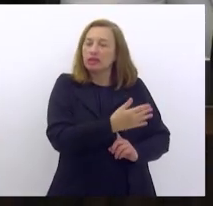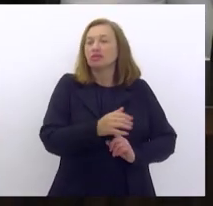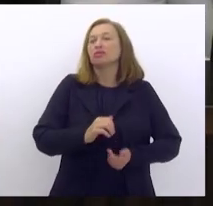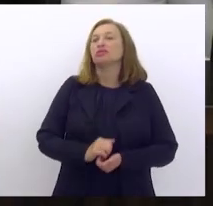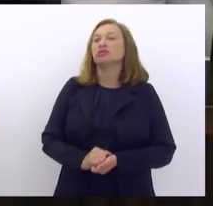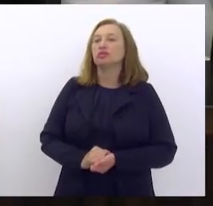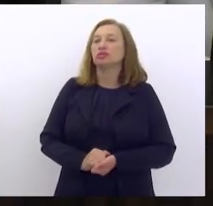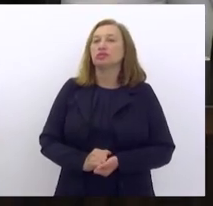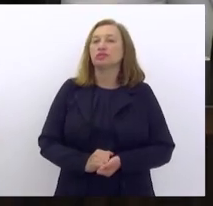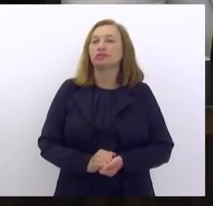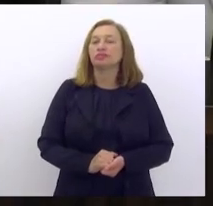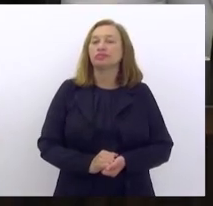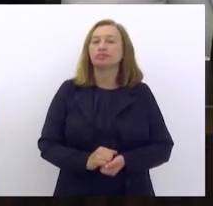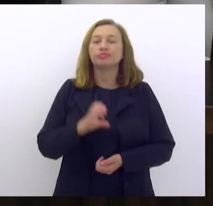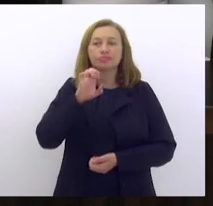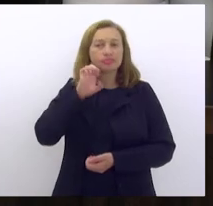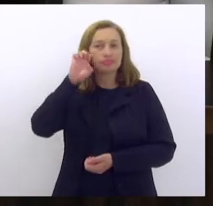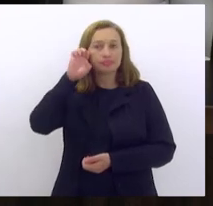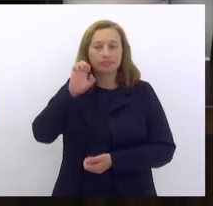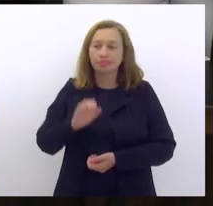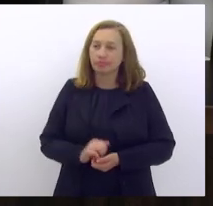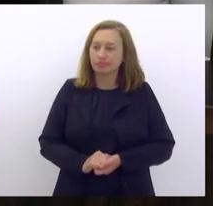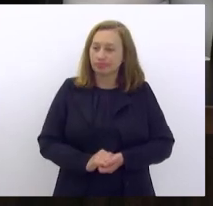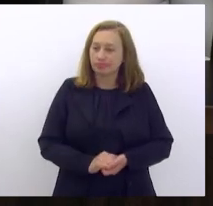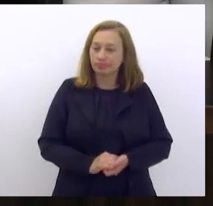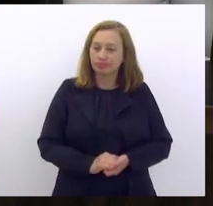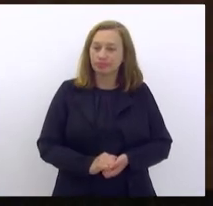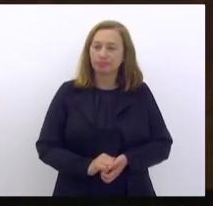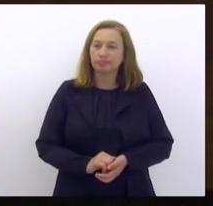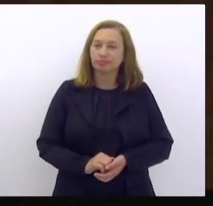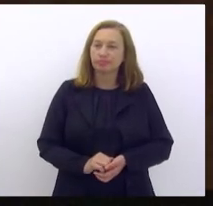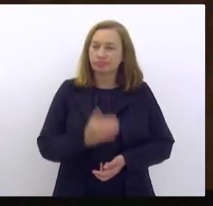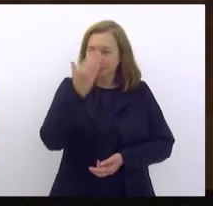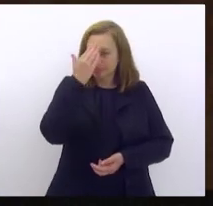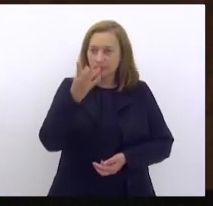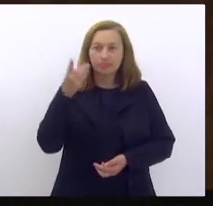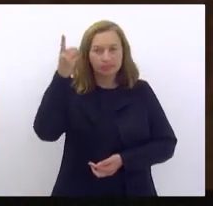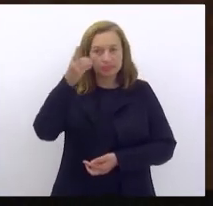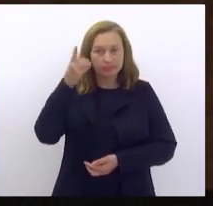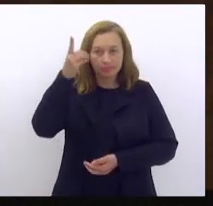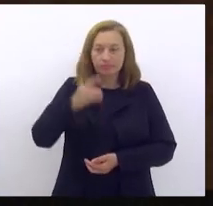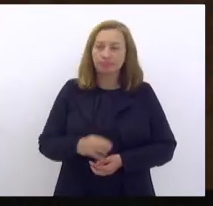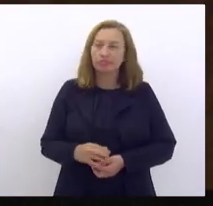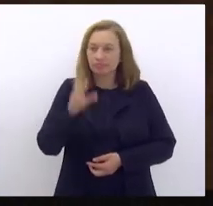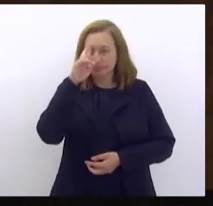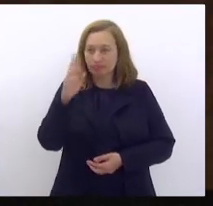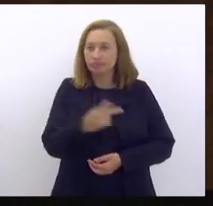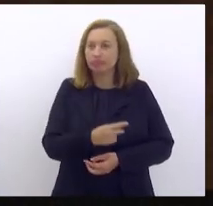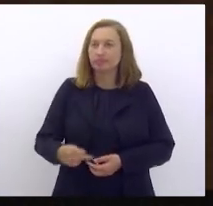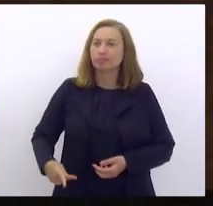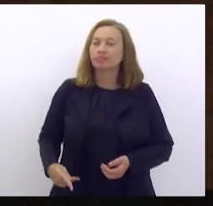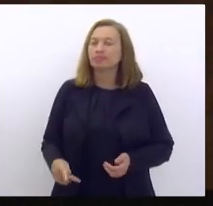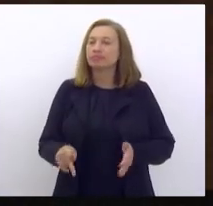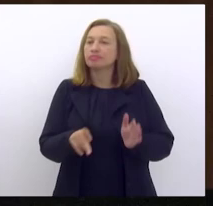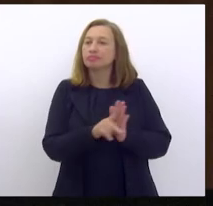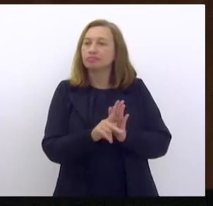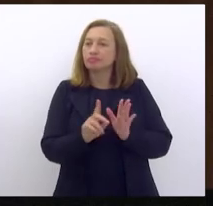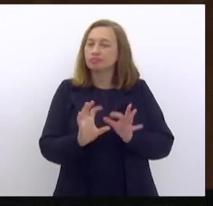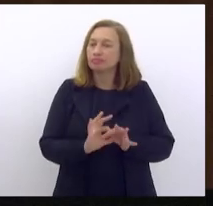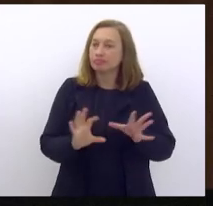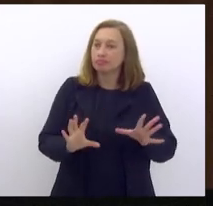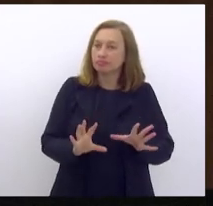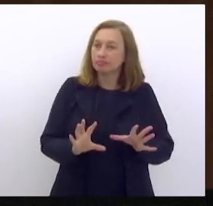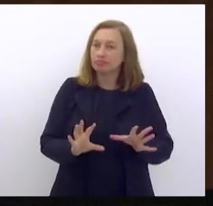Ciência e Tecnologia, Érica Takimoto. Muito obrigado, deputada. Presidente, o projeto autorizativo